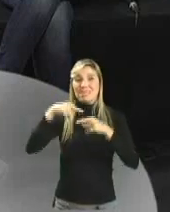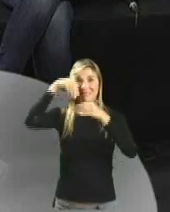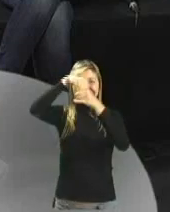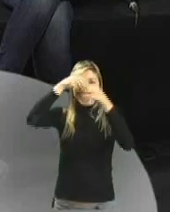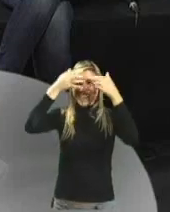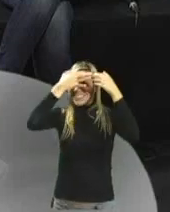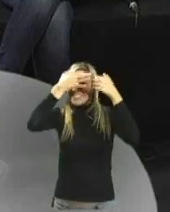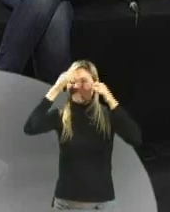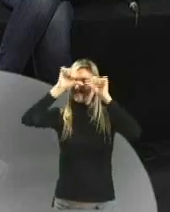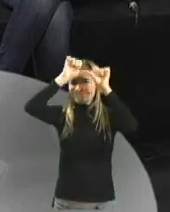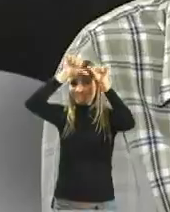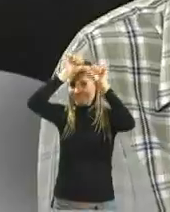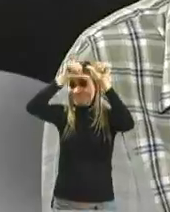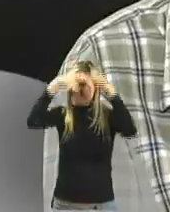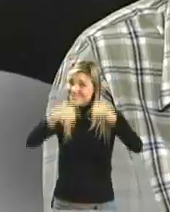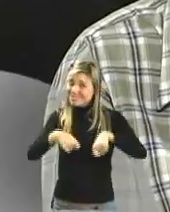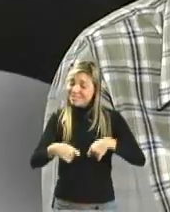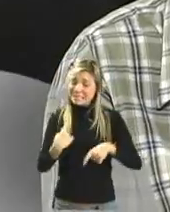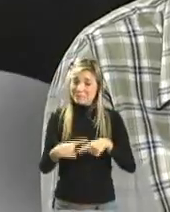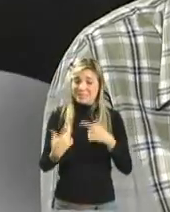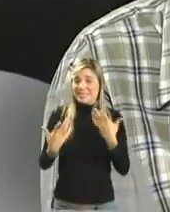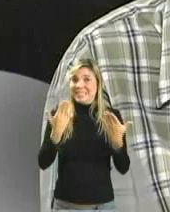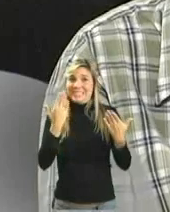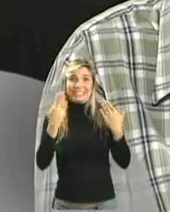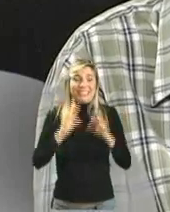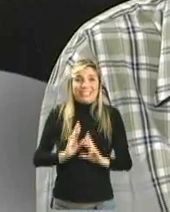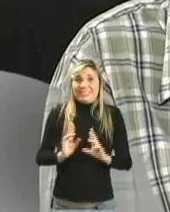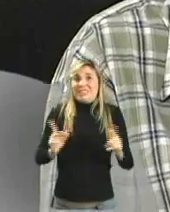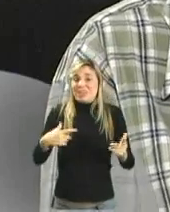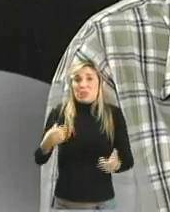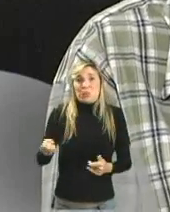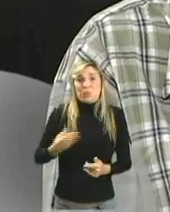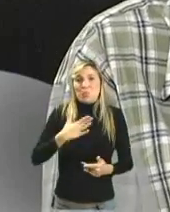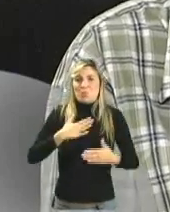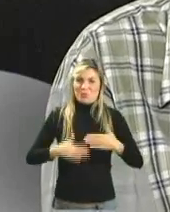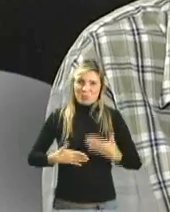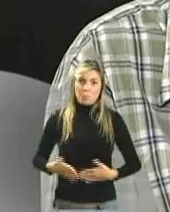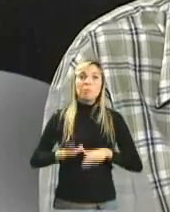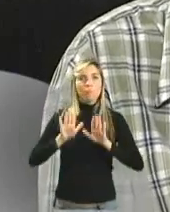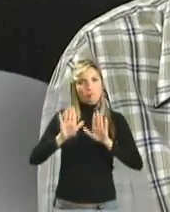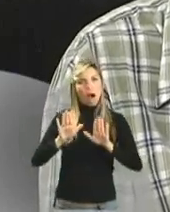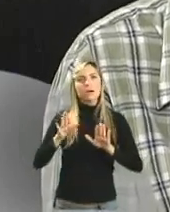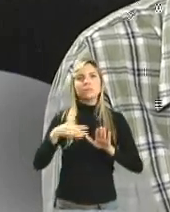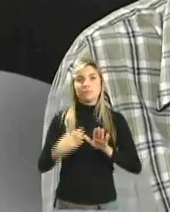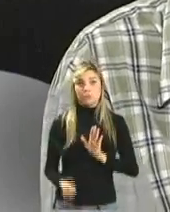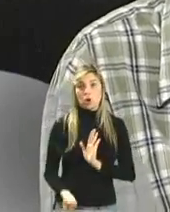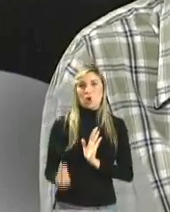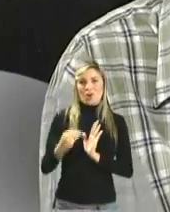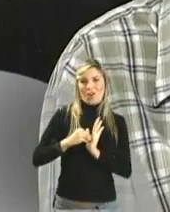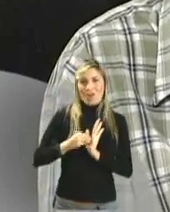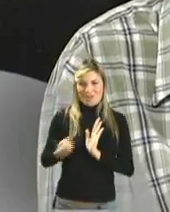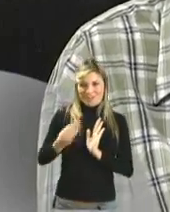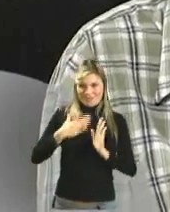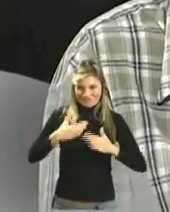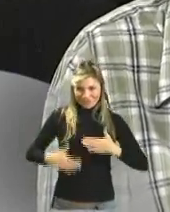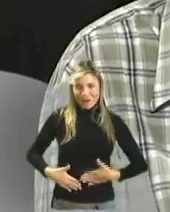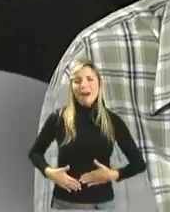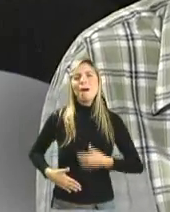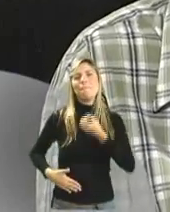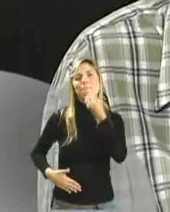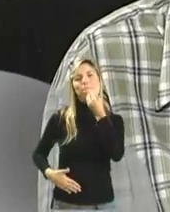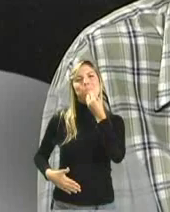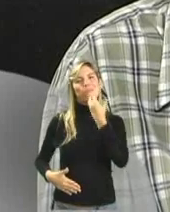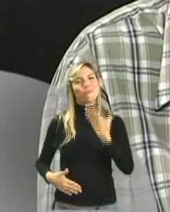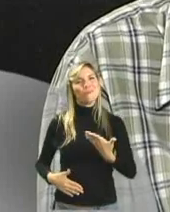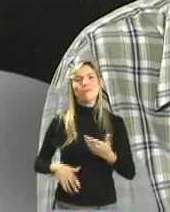questões psíquicas, né, de enfrentamento de tudo isso, mas esses dispositivos permitem que o indivíduo ele